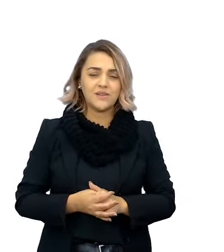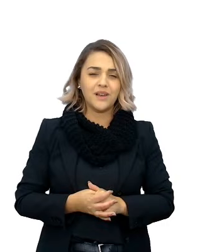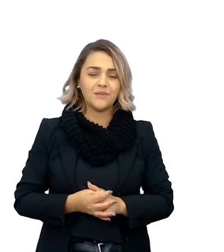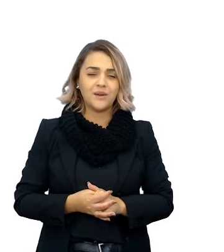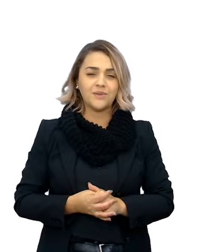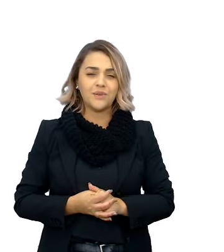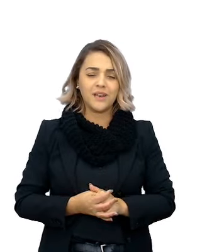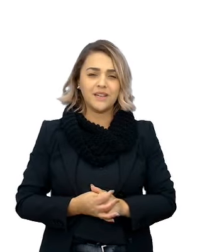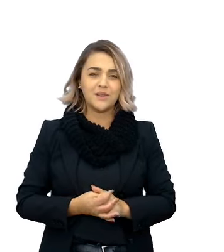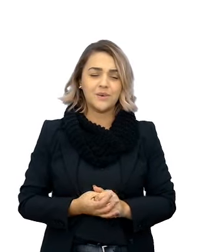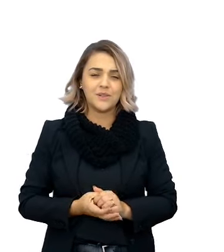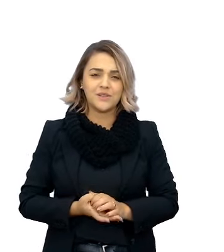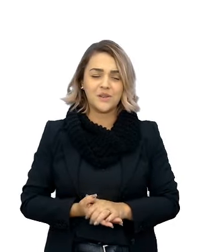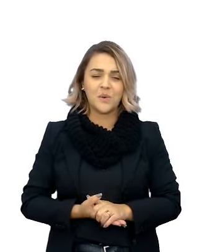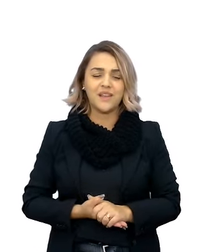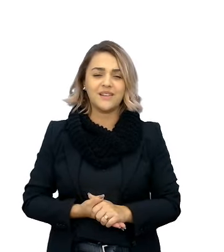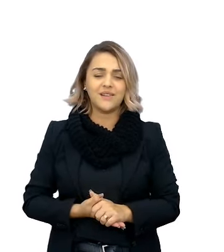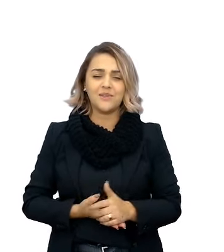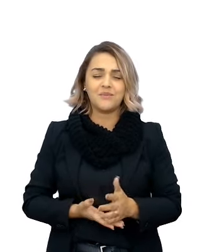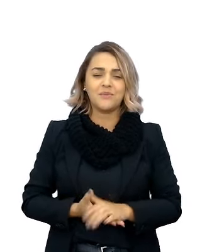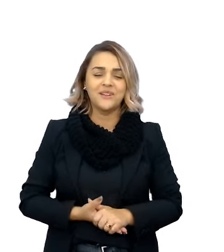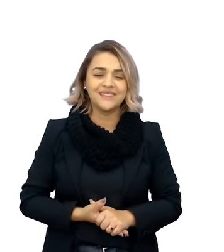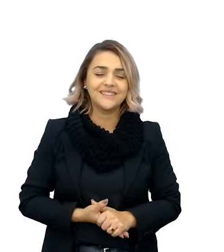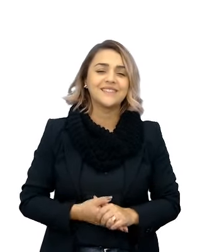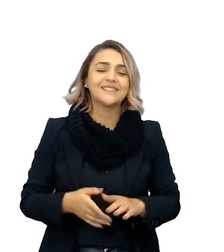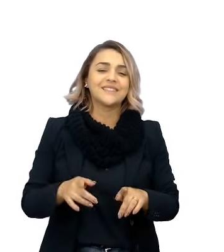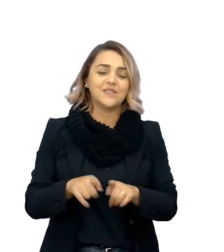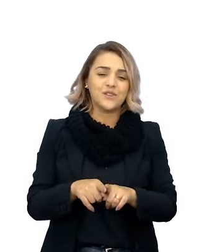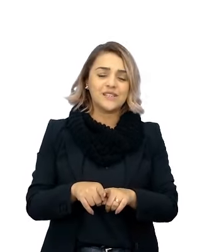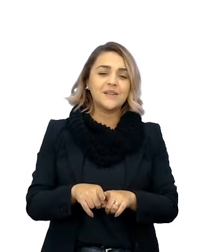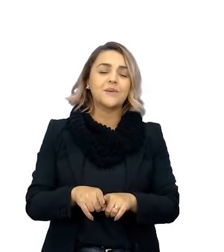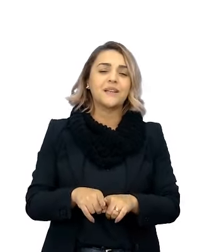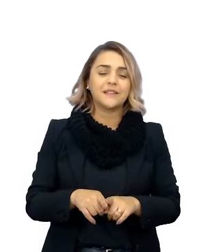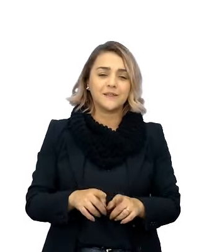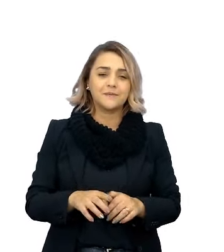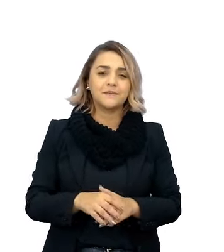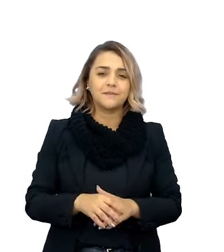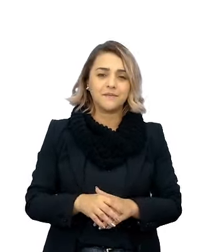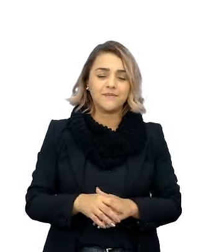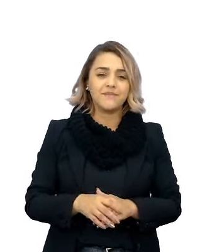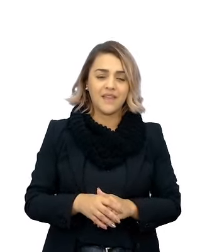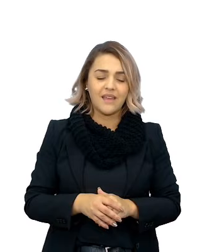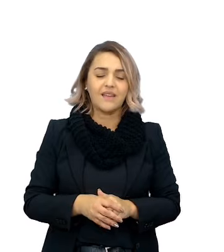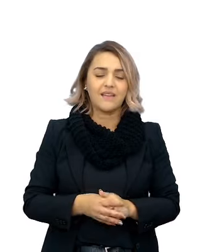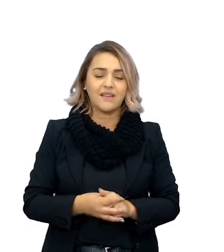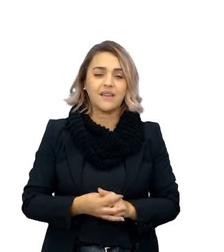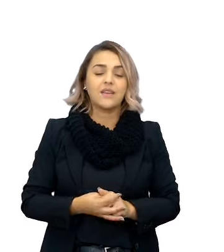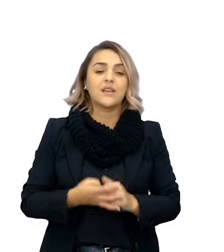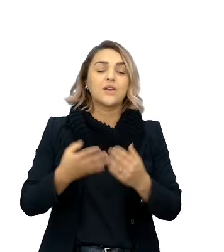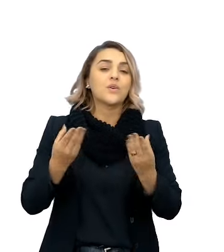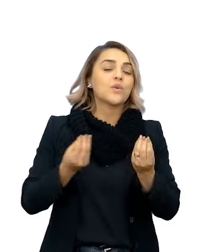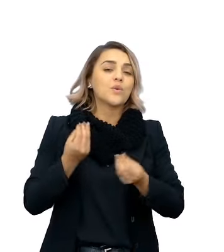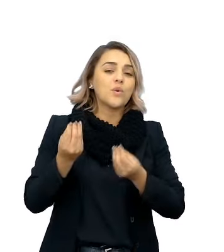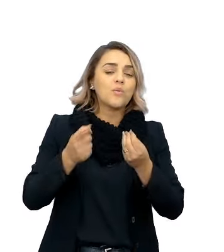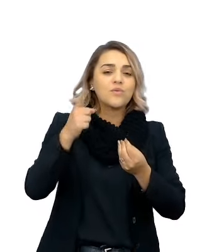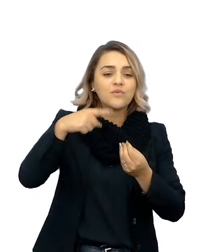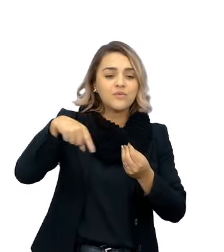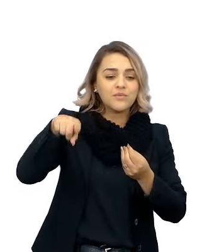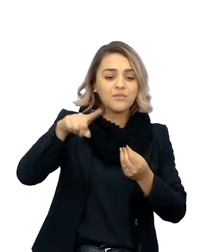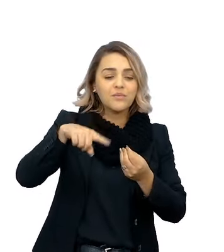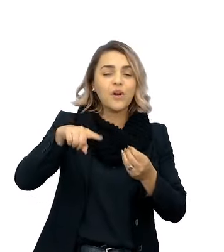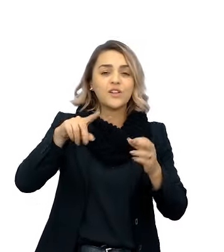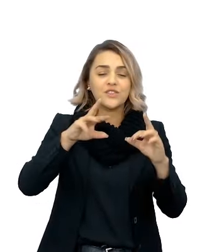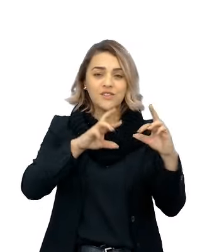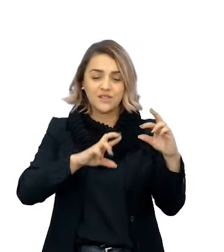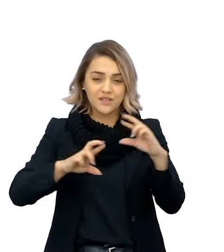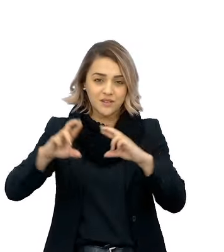para vocês. Vocês também, se forem estudar um pouco esses conhecimentos, o que vocês podem observar? Que nós já temos um